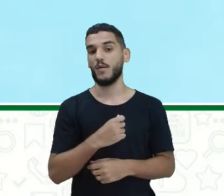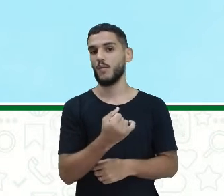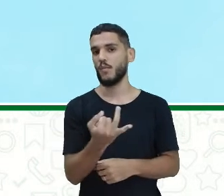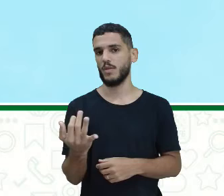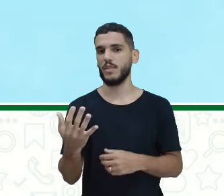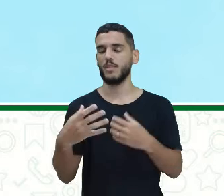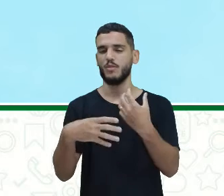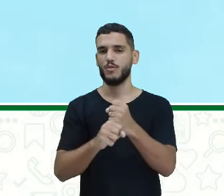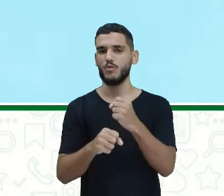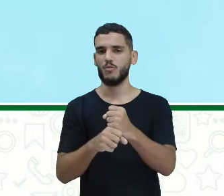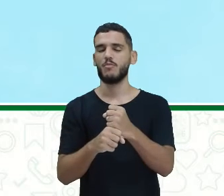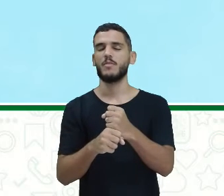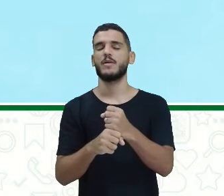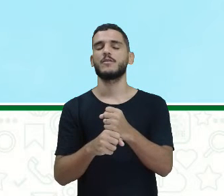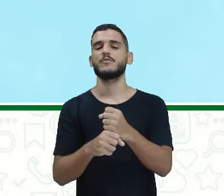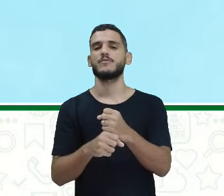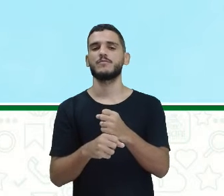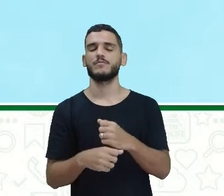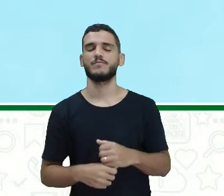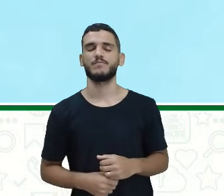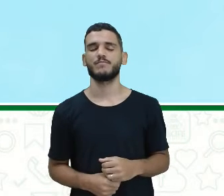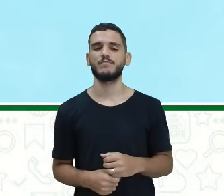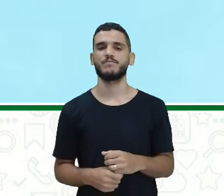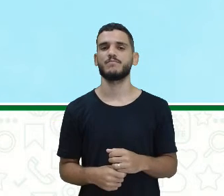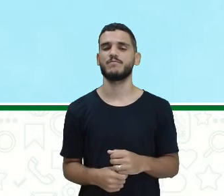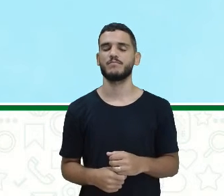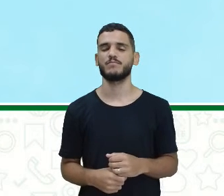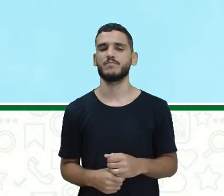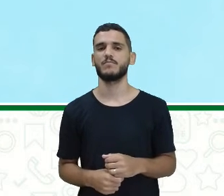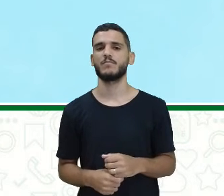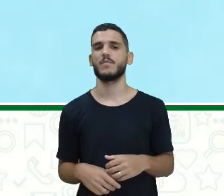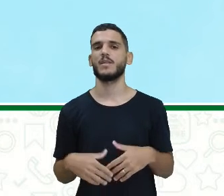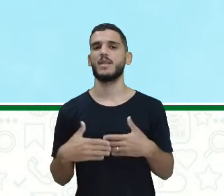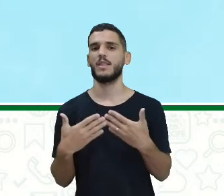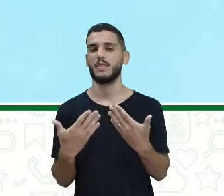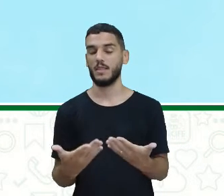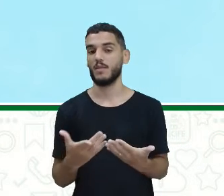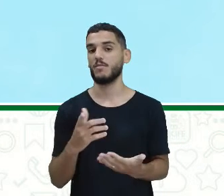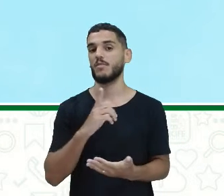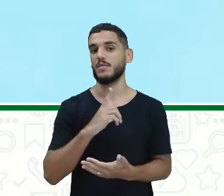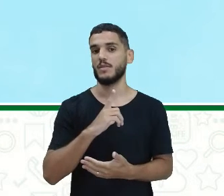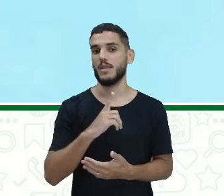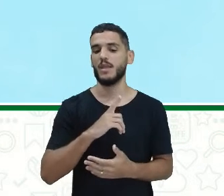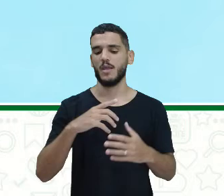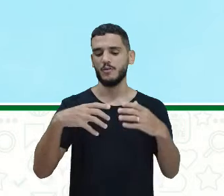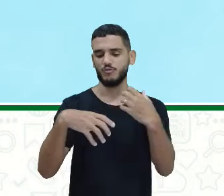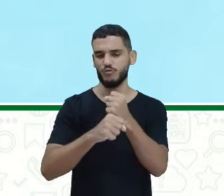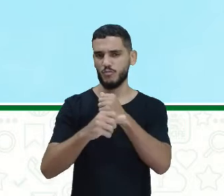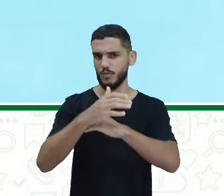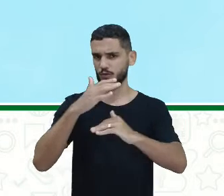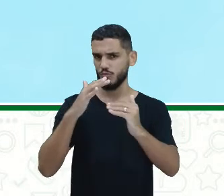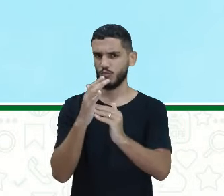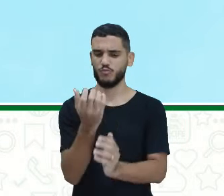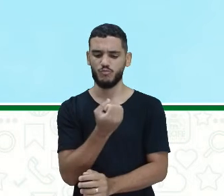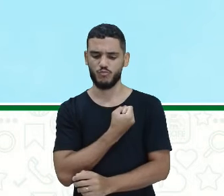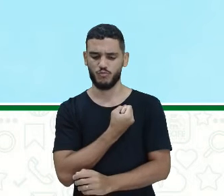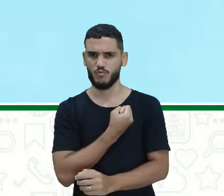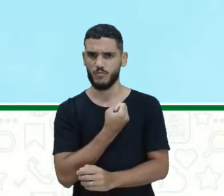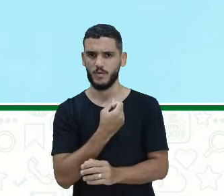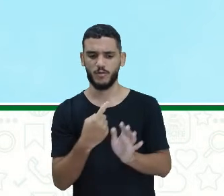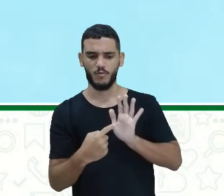números somados, certo? Então, eu tenho a soma de todos os números que foram